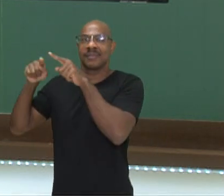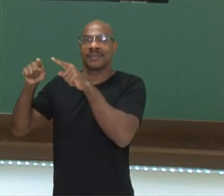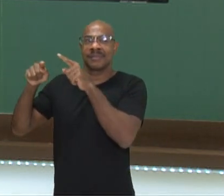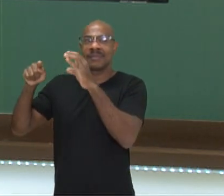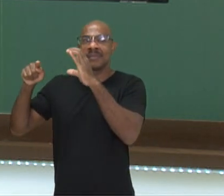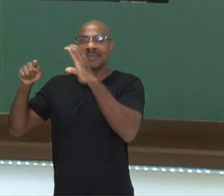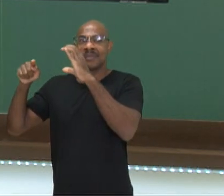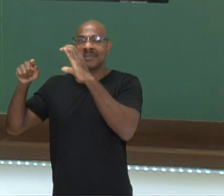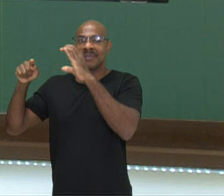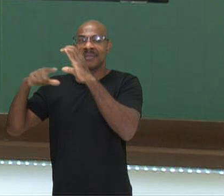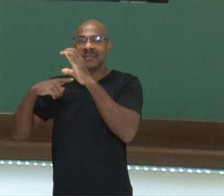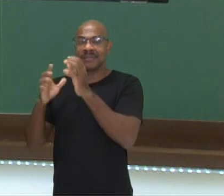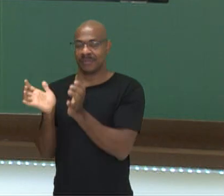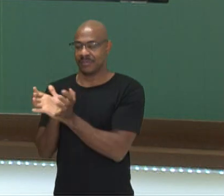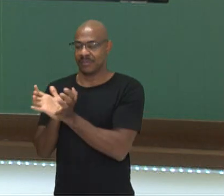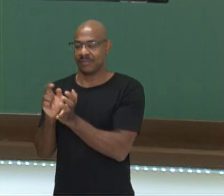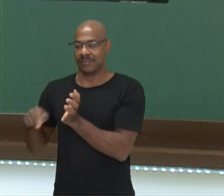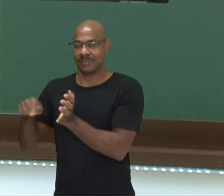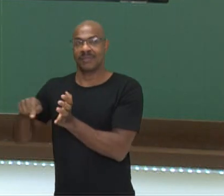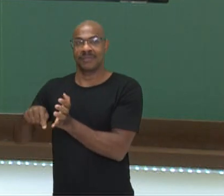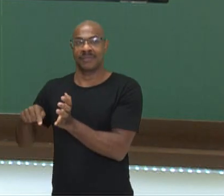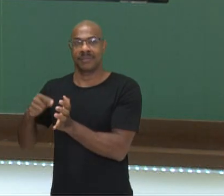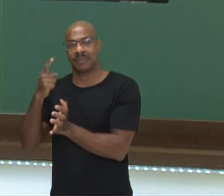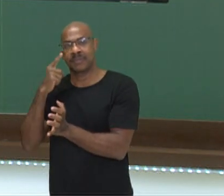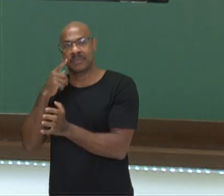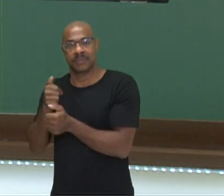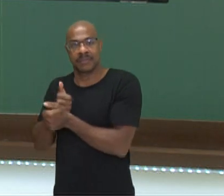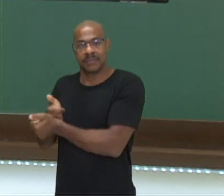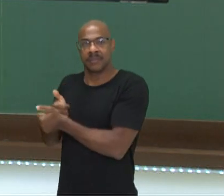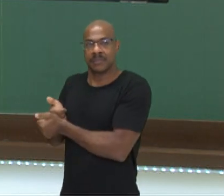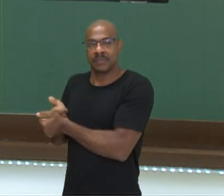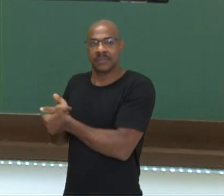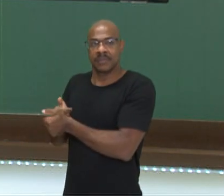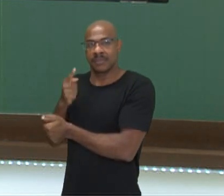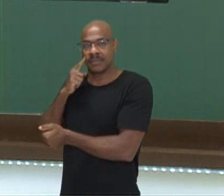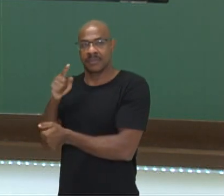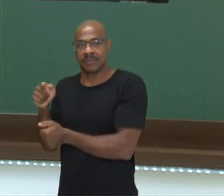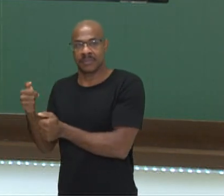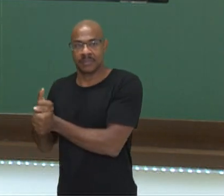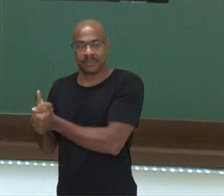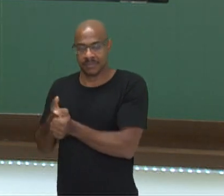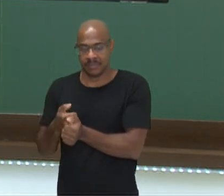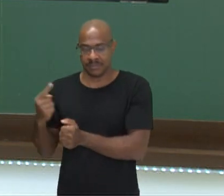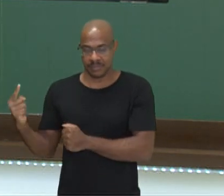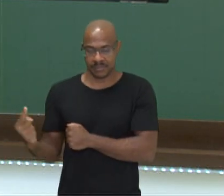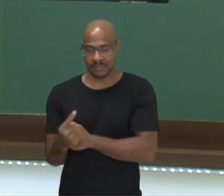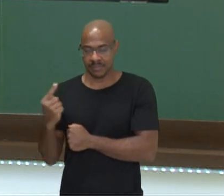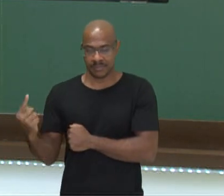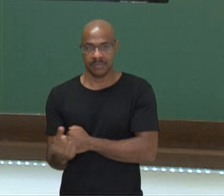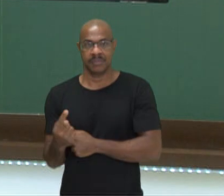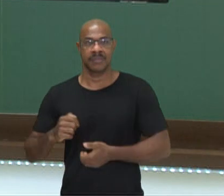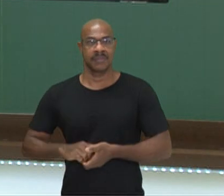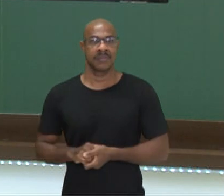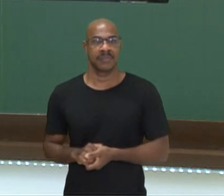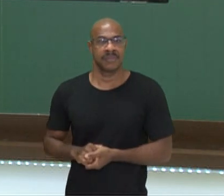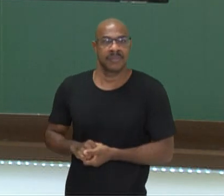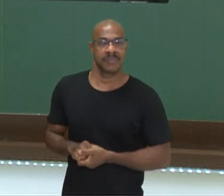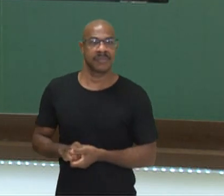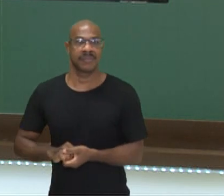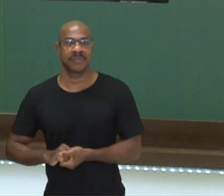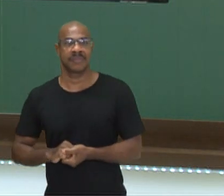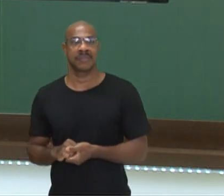no público. Outras pessoas começam a acompanhar o homem que estava só. Ainda, temos